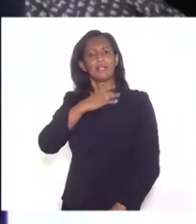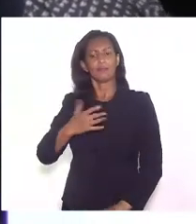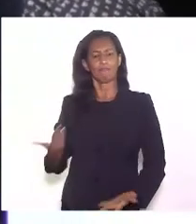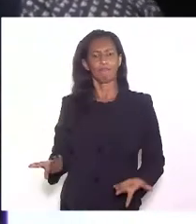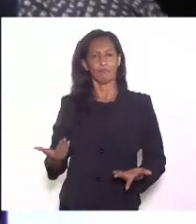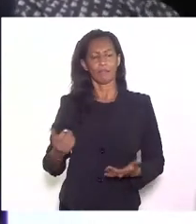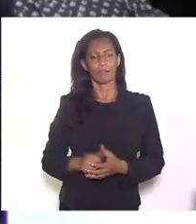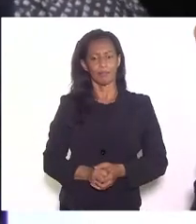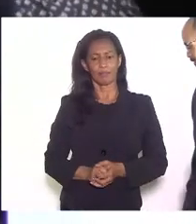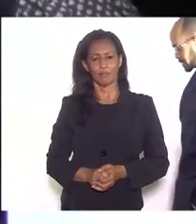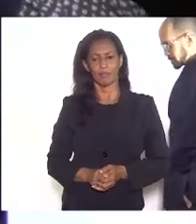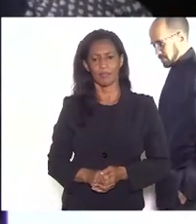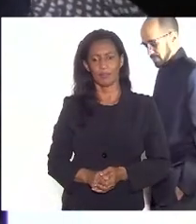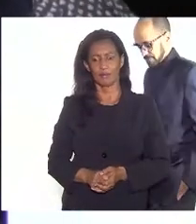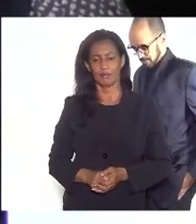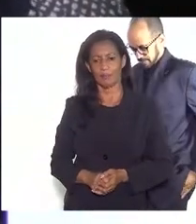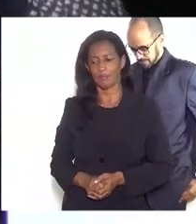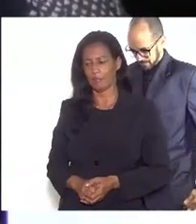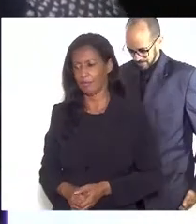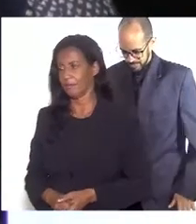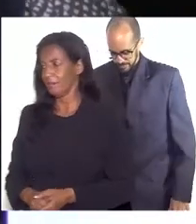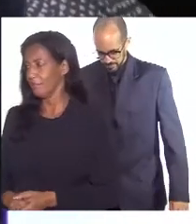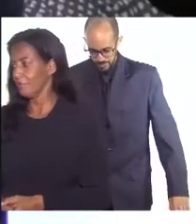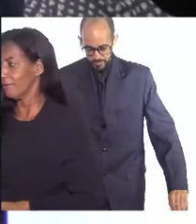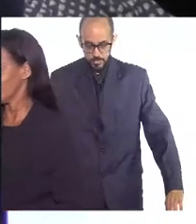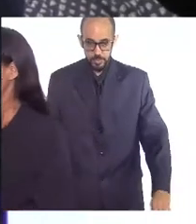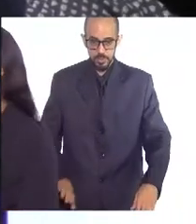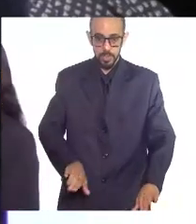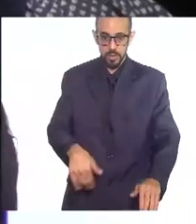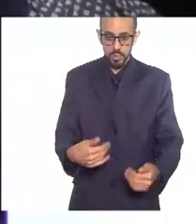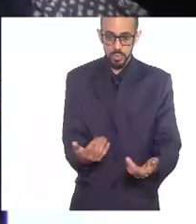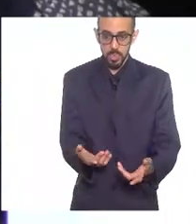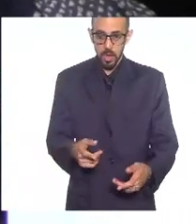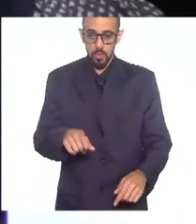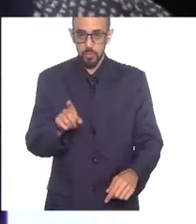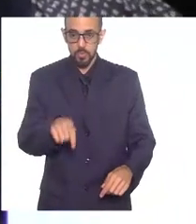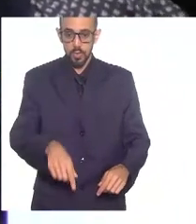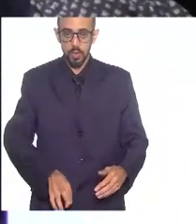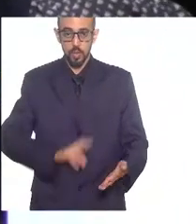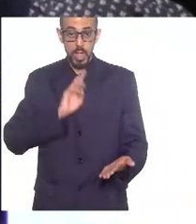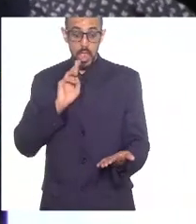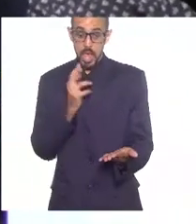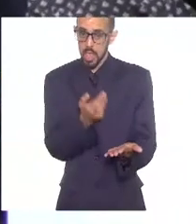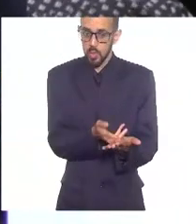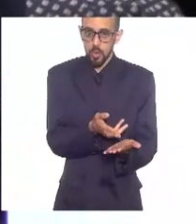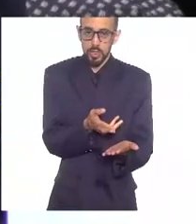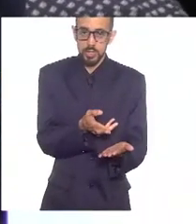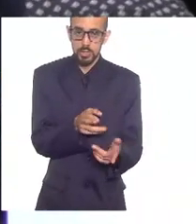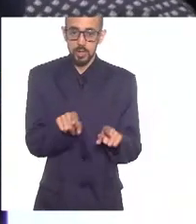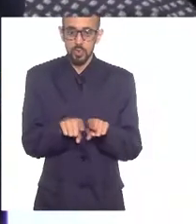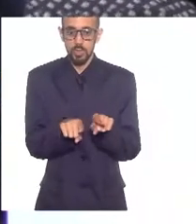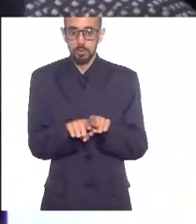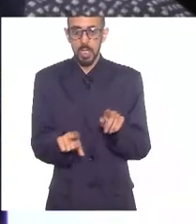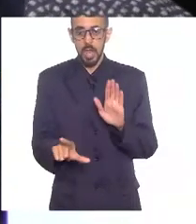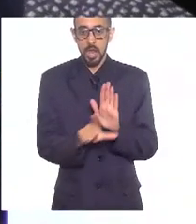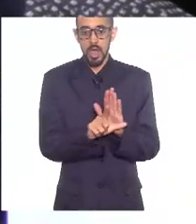ente público. Foi isso que reconheceu a Lei Complementar 159.